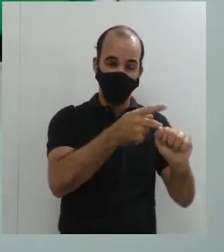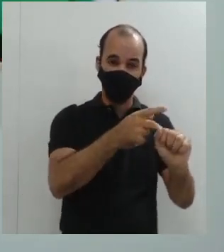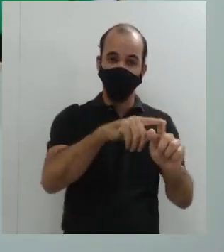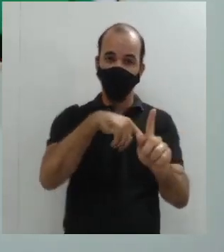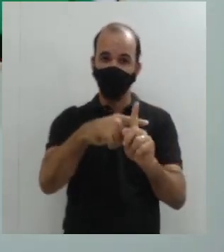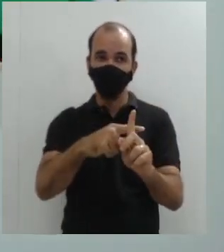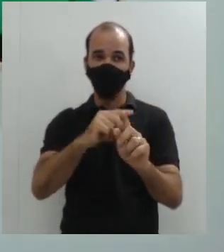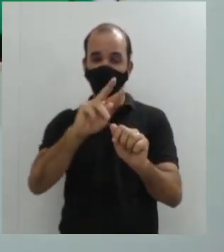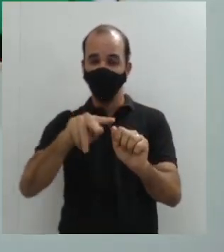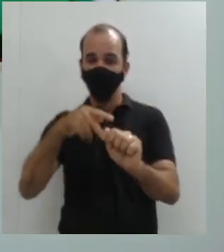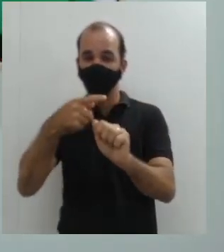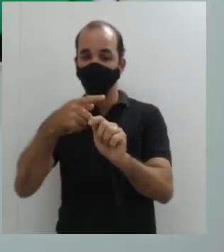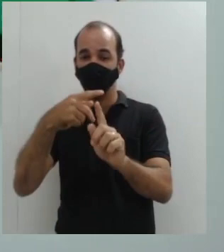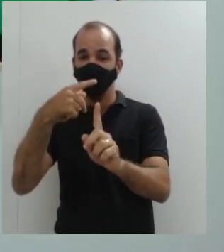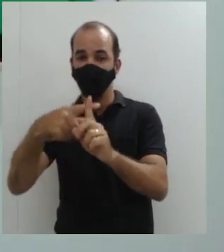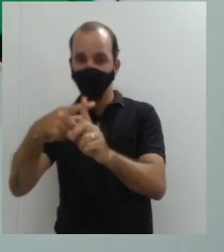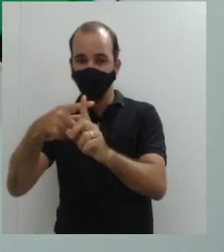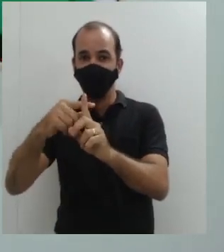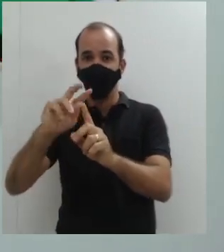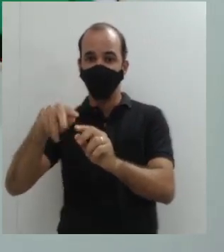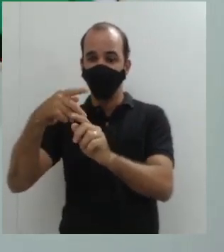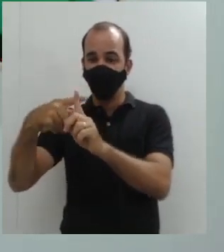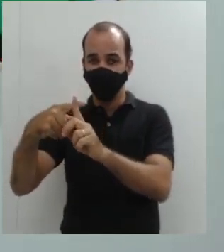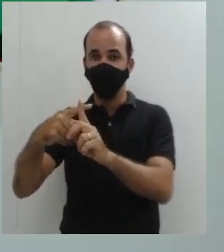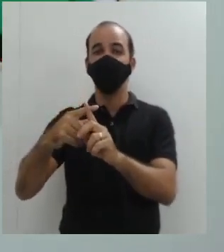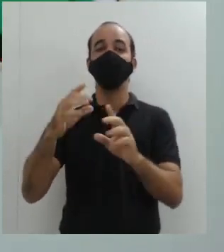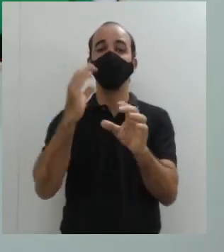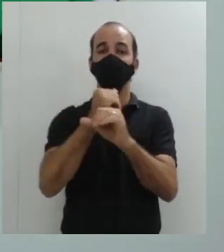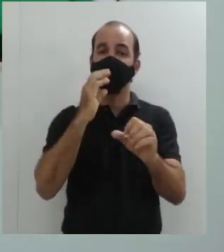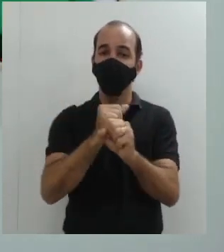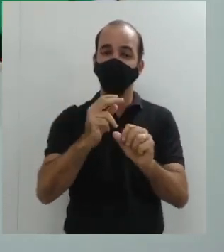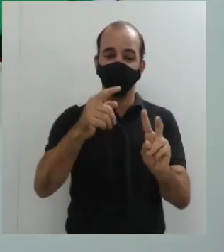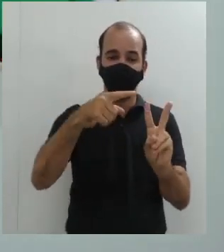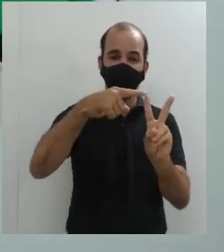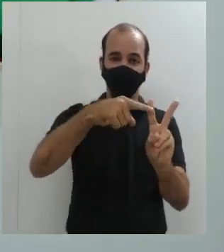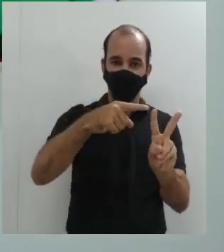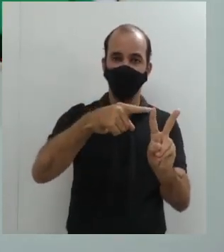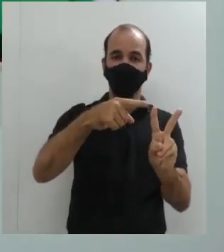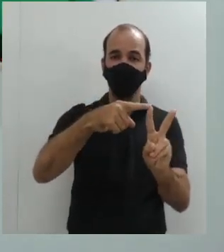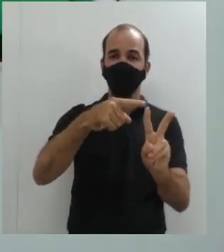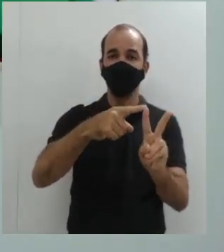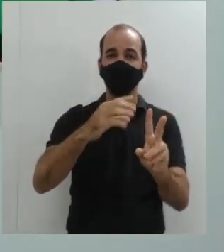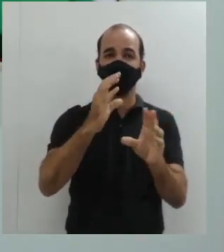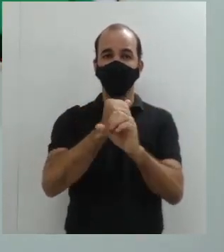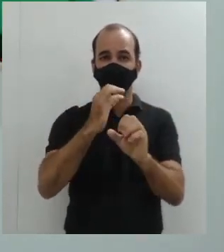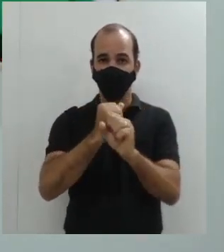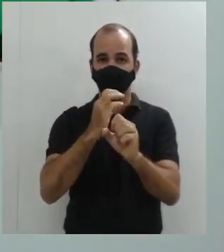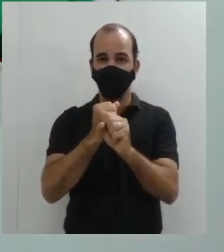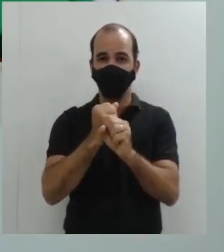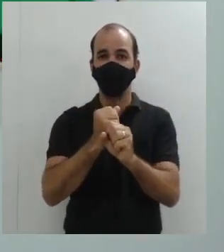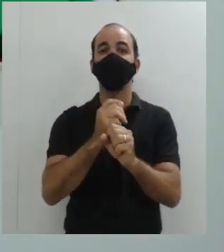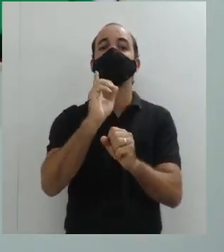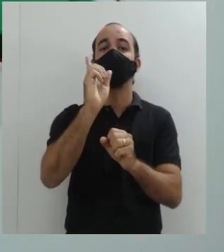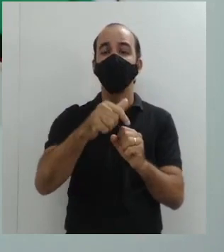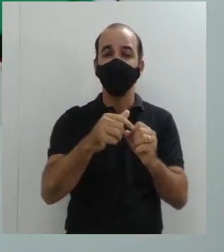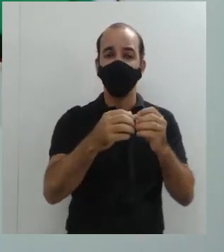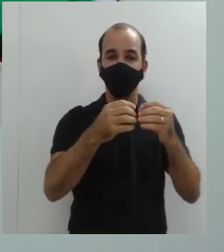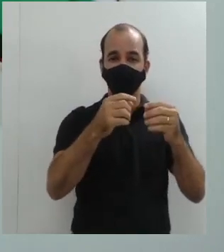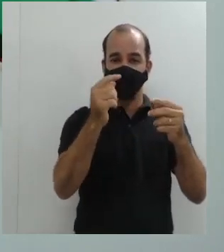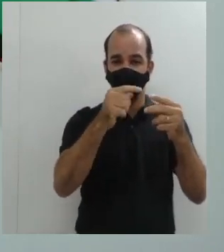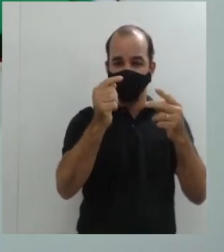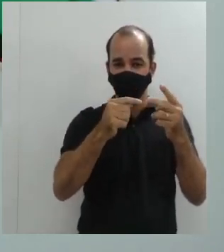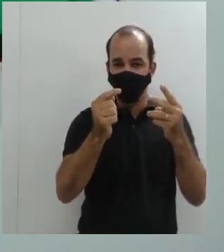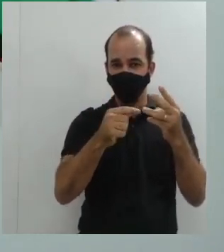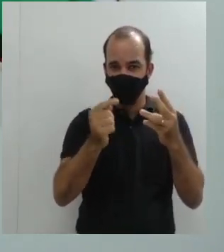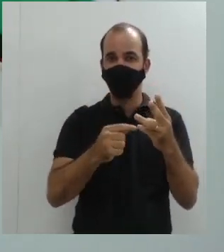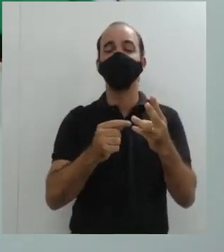C ao quadrado, tirando a raiz de tudo isso. Percebeu? Por isso eu digo super teorema de Pitágoras. Não tem esse nome na